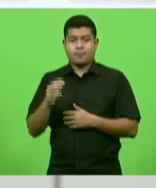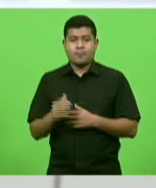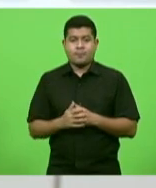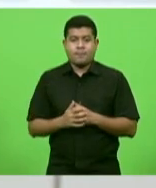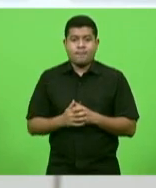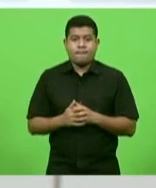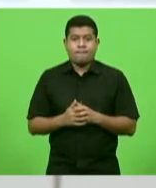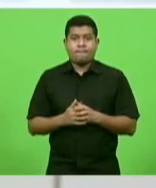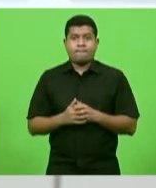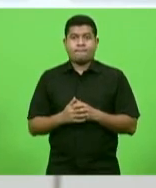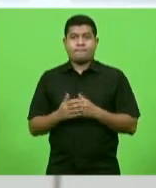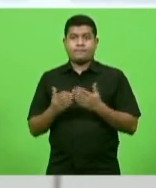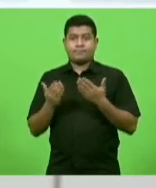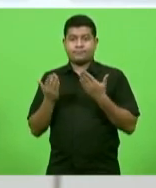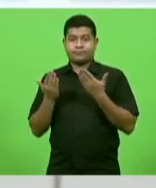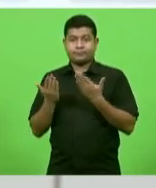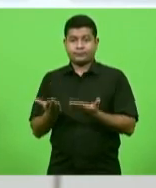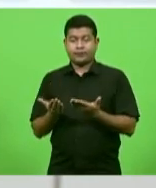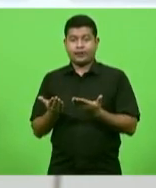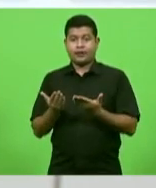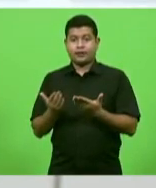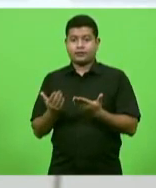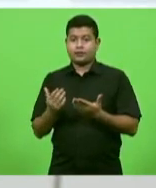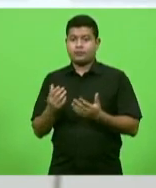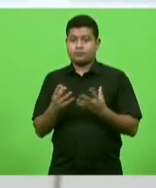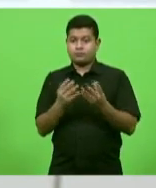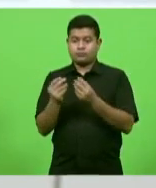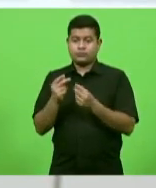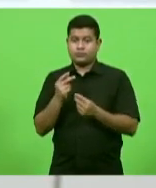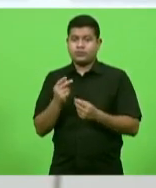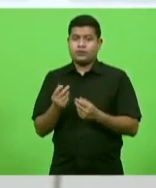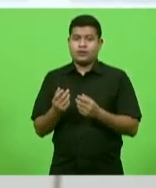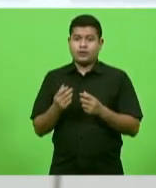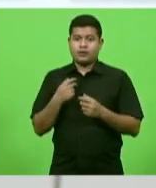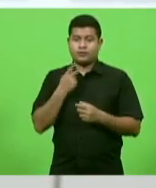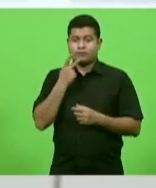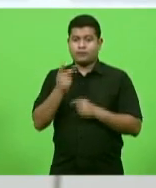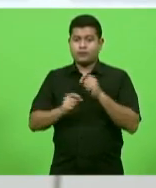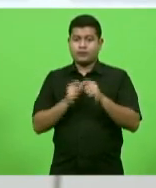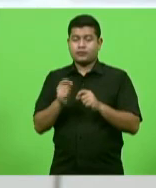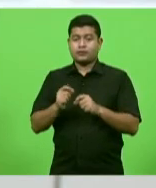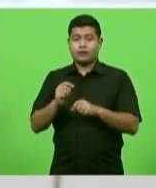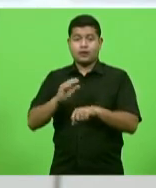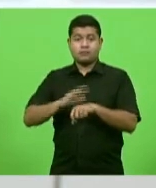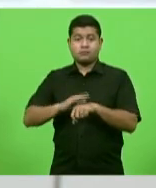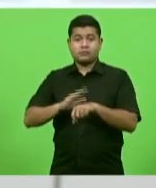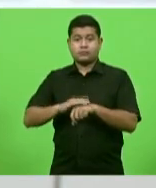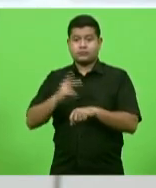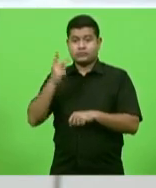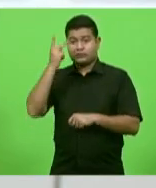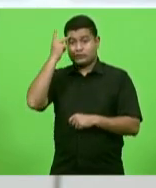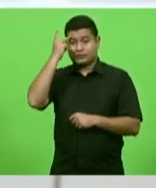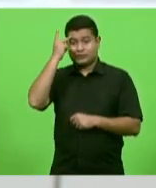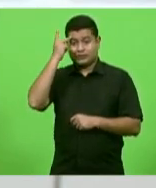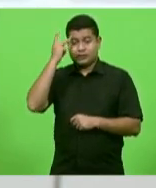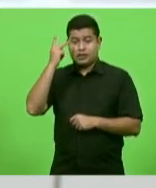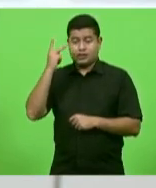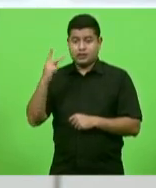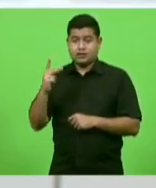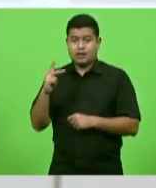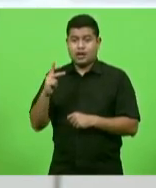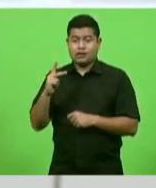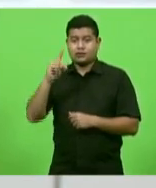Spot Easy abstração E generalidade altamente deletérias para o exercício da ampla defesa